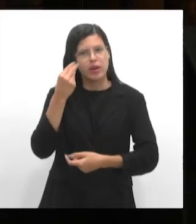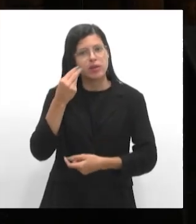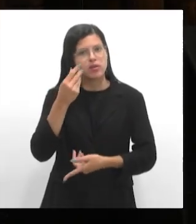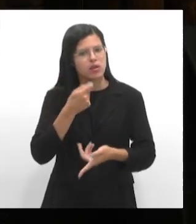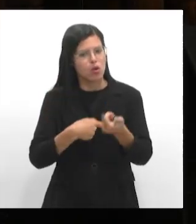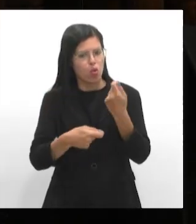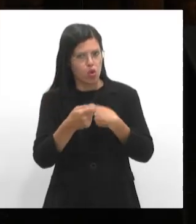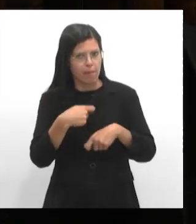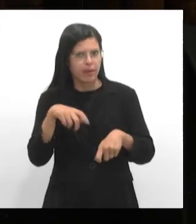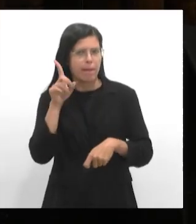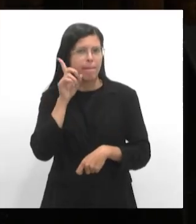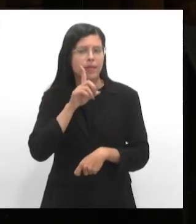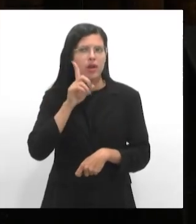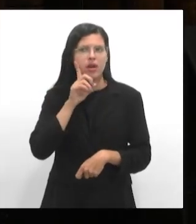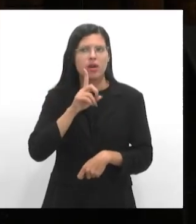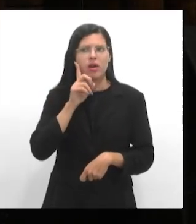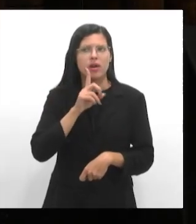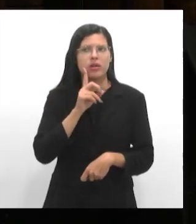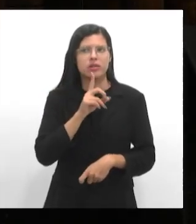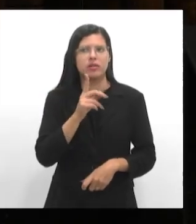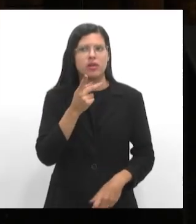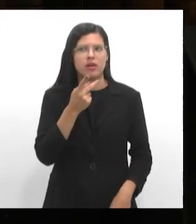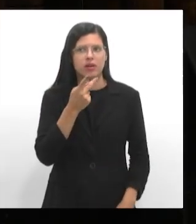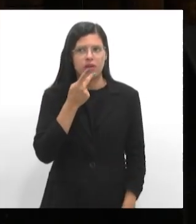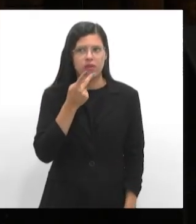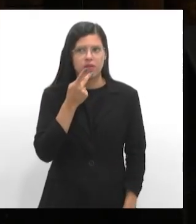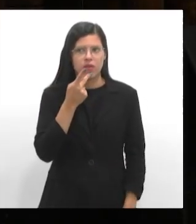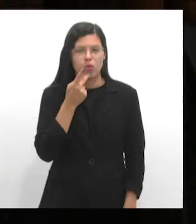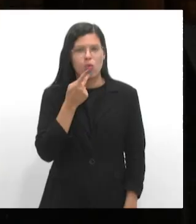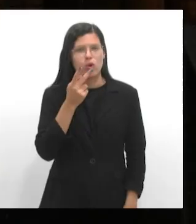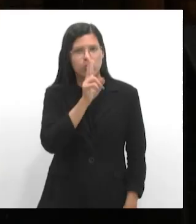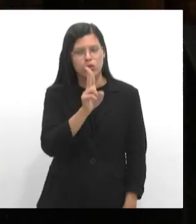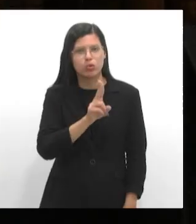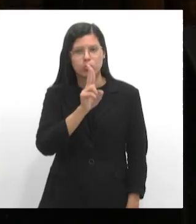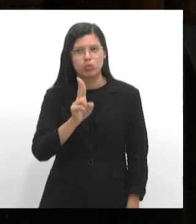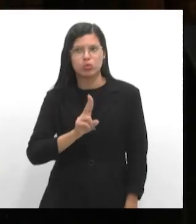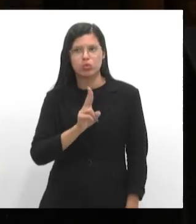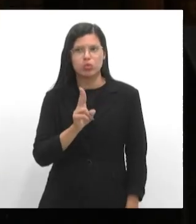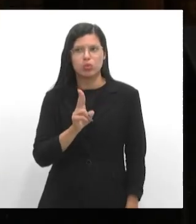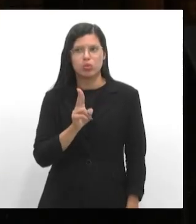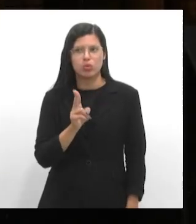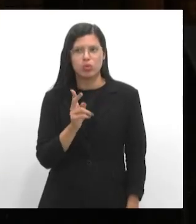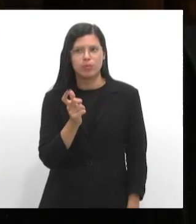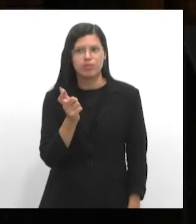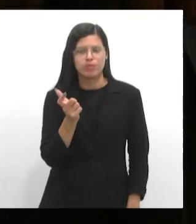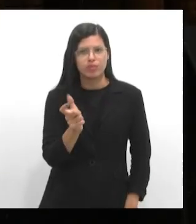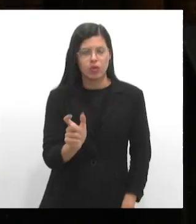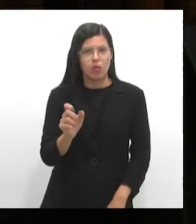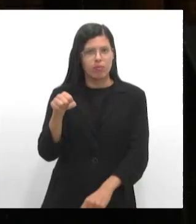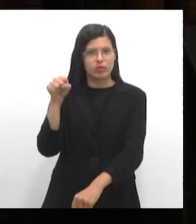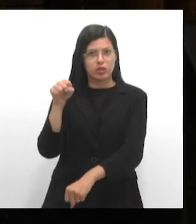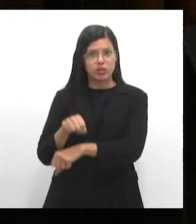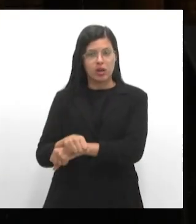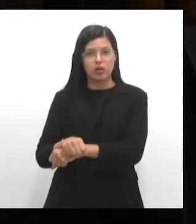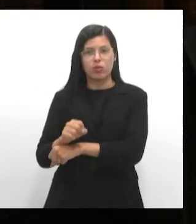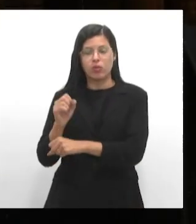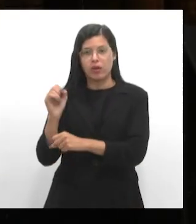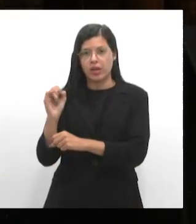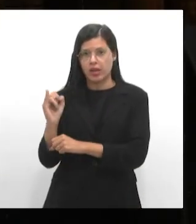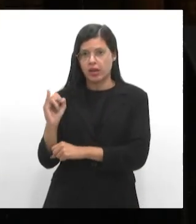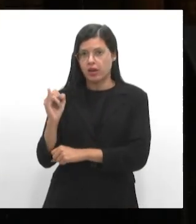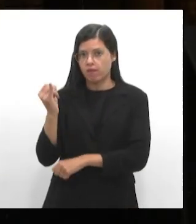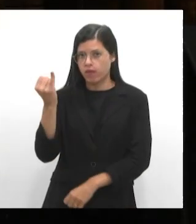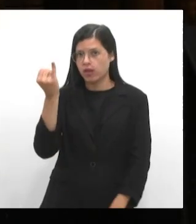americana, que diagnosticava, e esse foi o termo que ele usou, uma estagnoinflação para